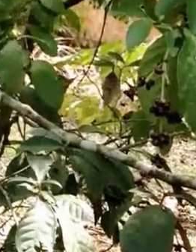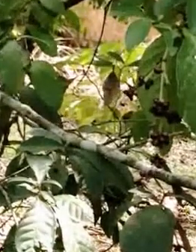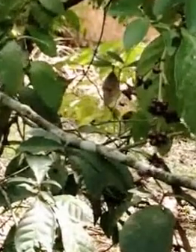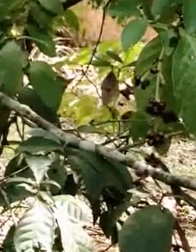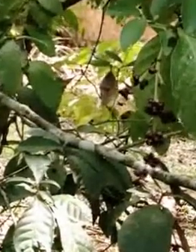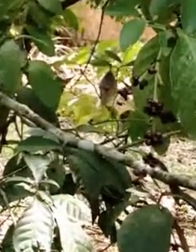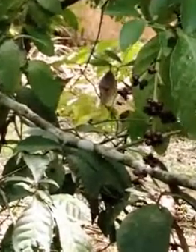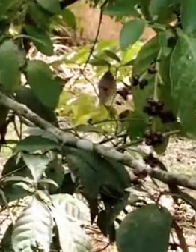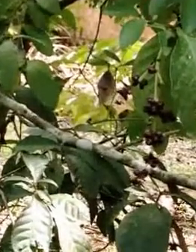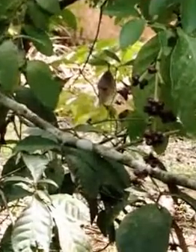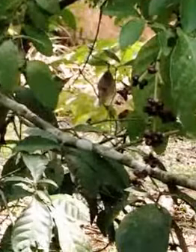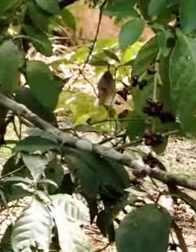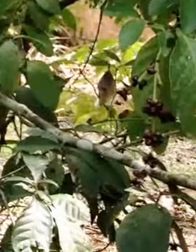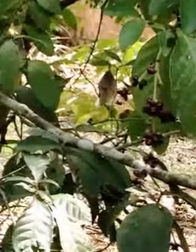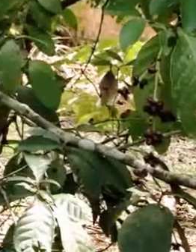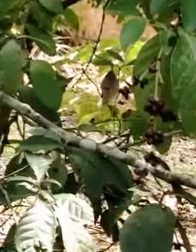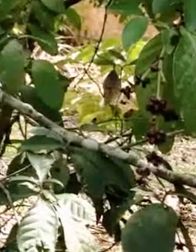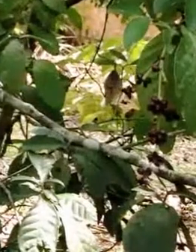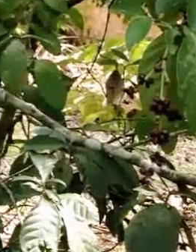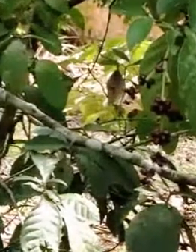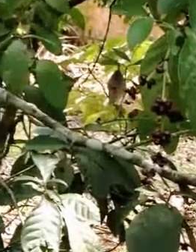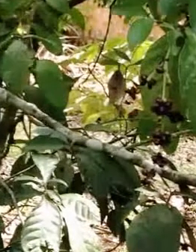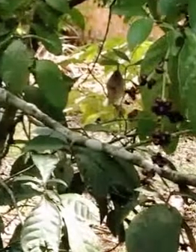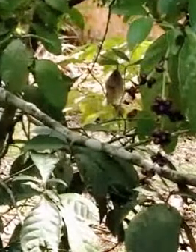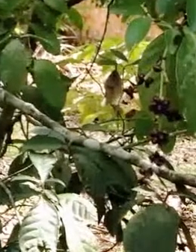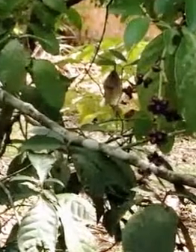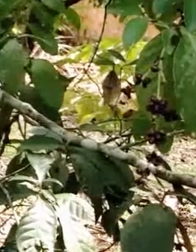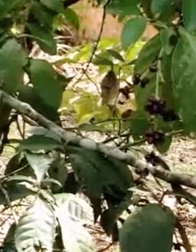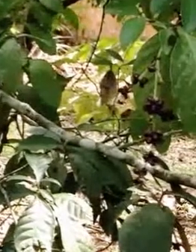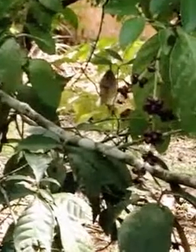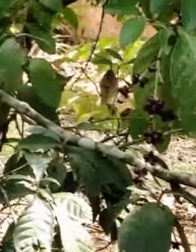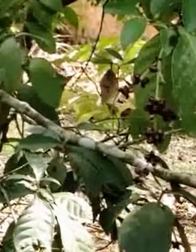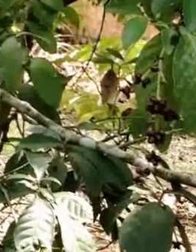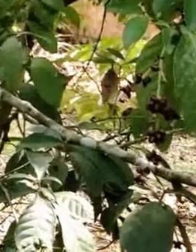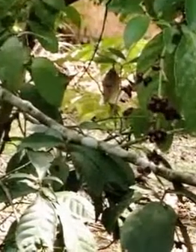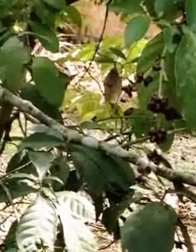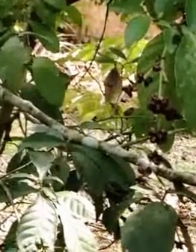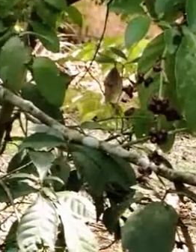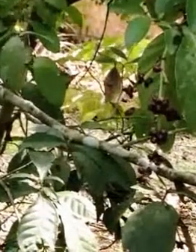da floresta que ninguém não